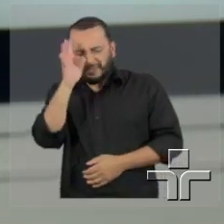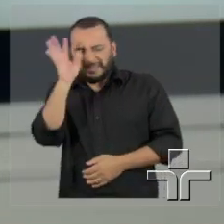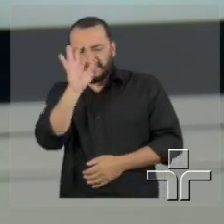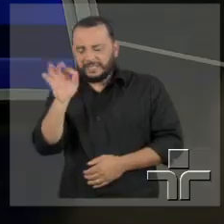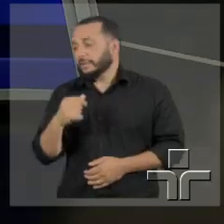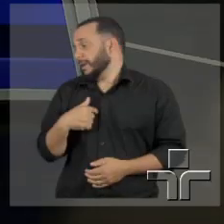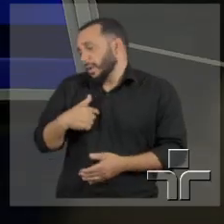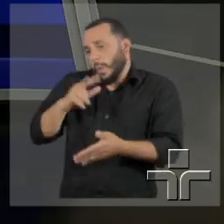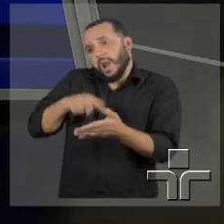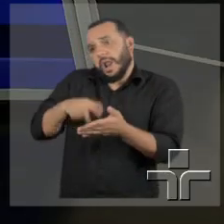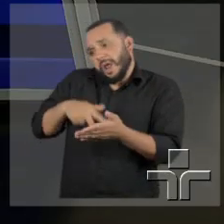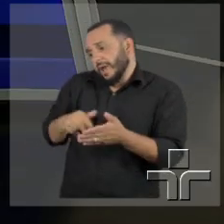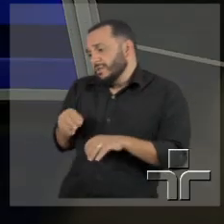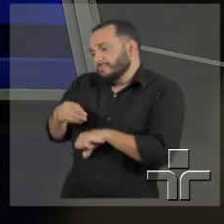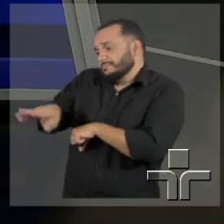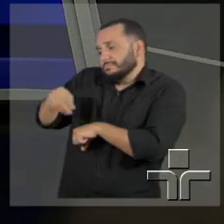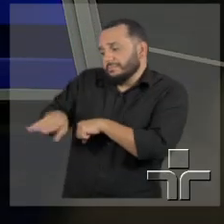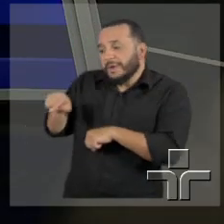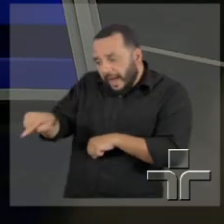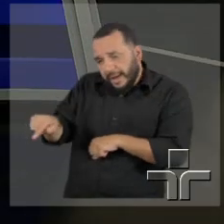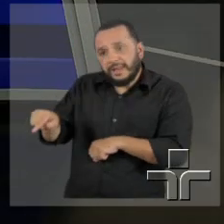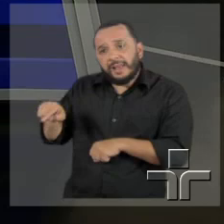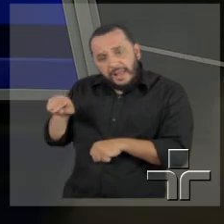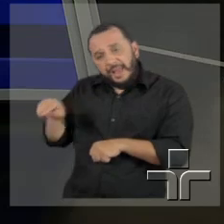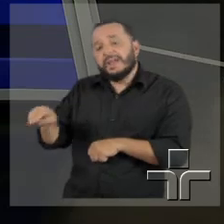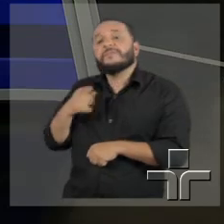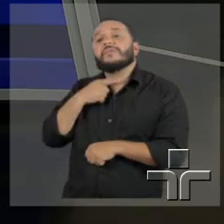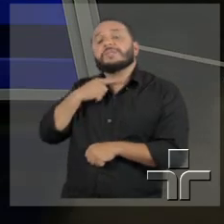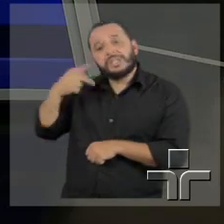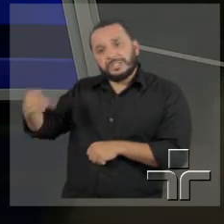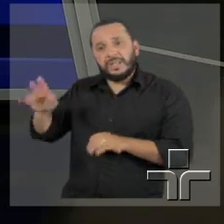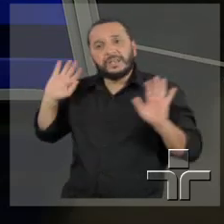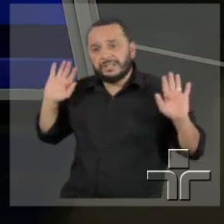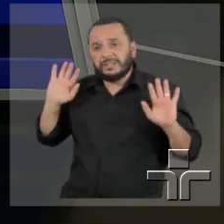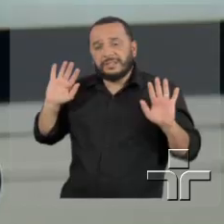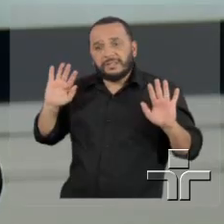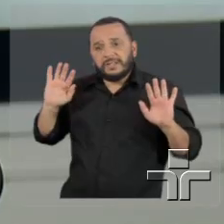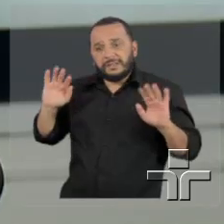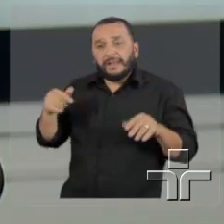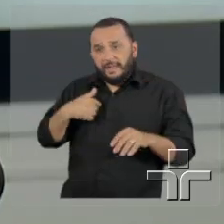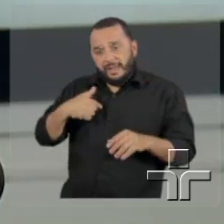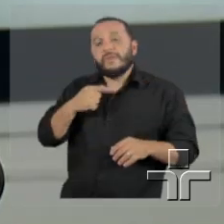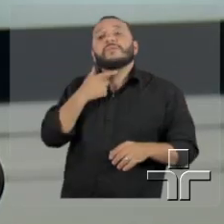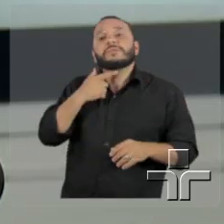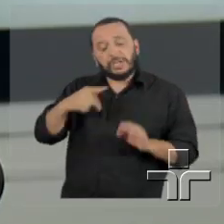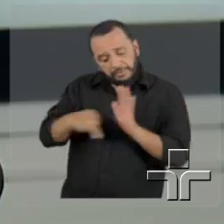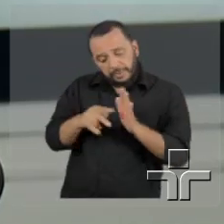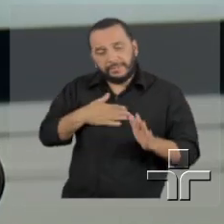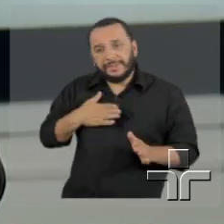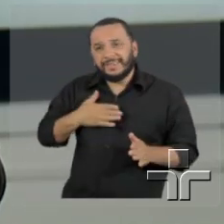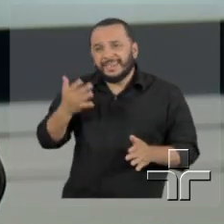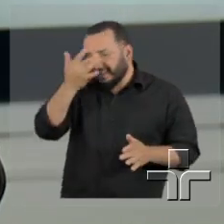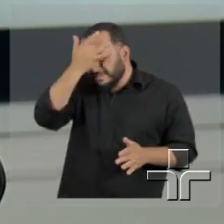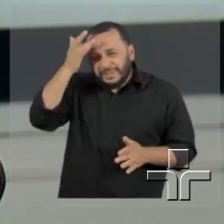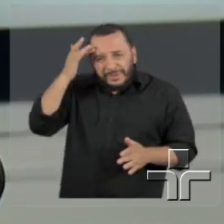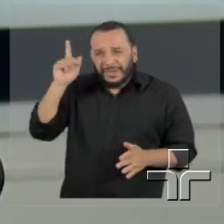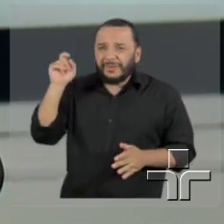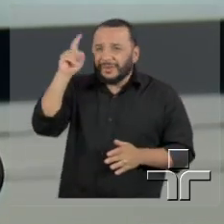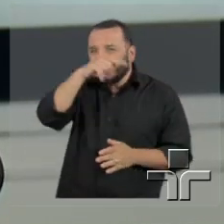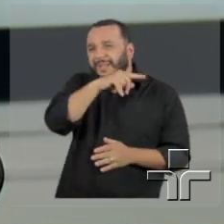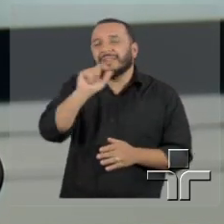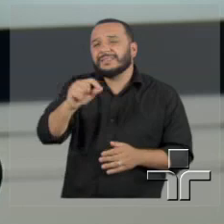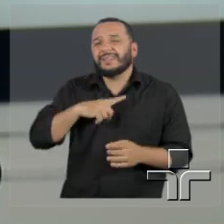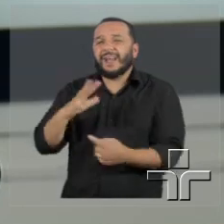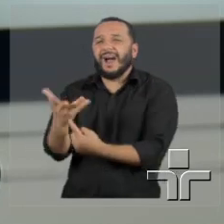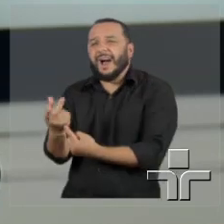eu estou lendo o que eu quero. Quando ele crescer, ele vai ler o que ele quiser. Então as pessoas têm uma dificuldade enorme com relação às artes,